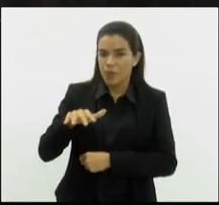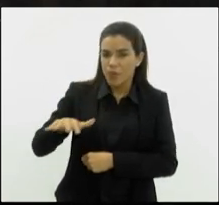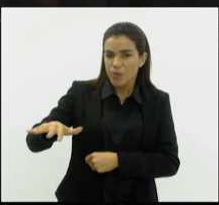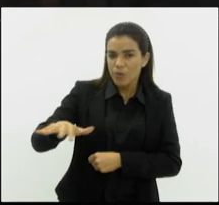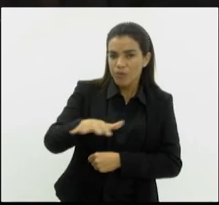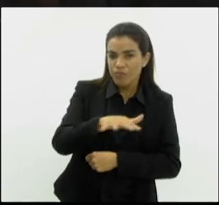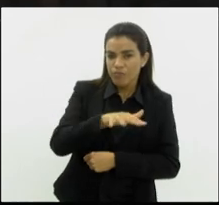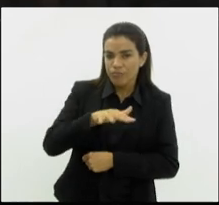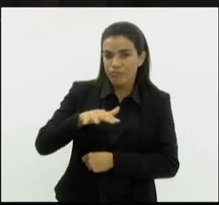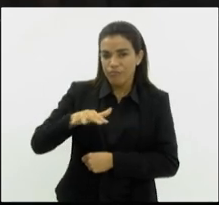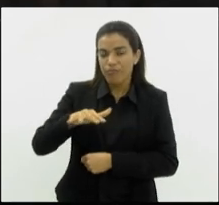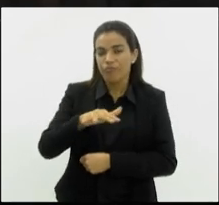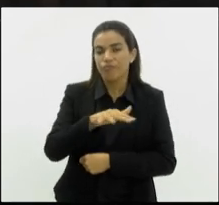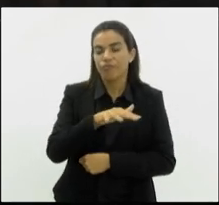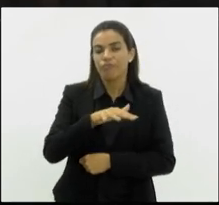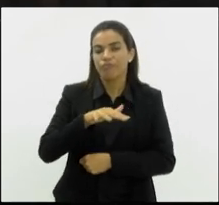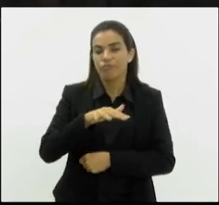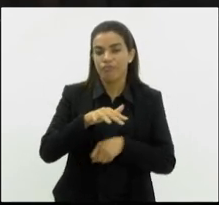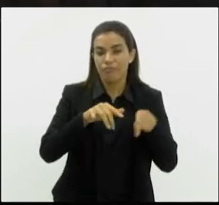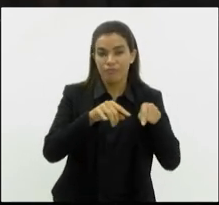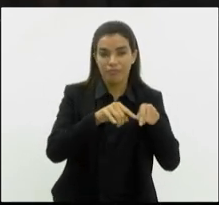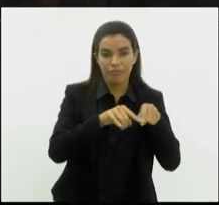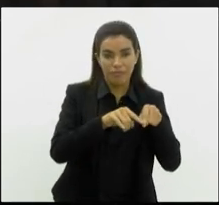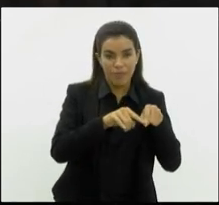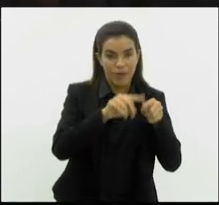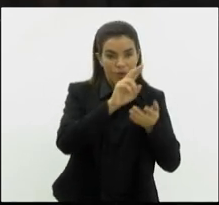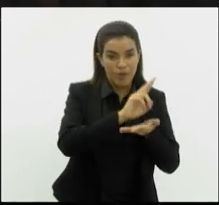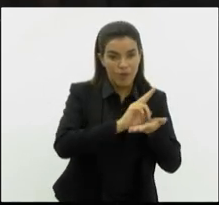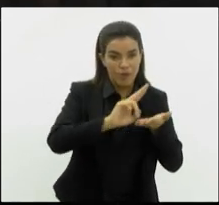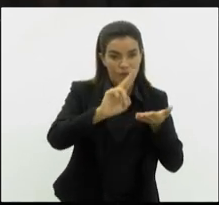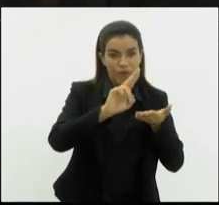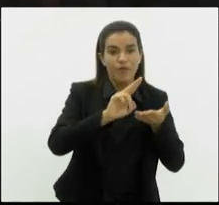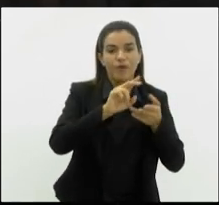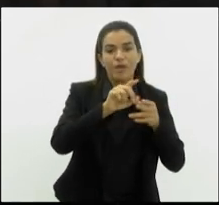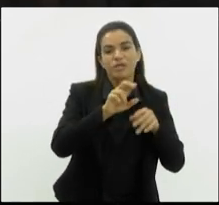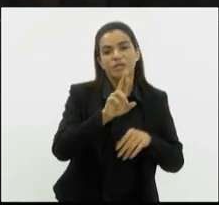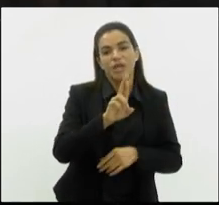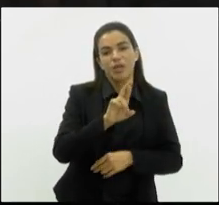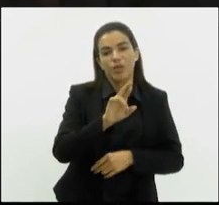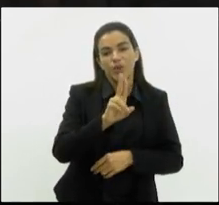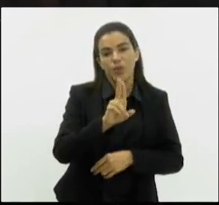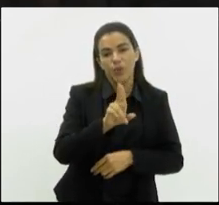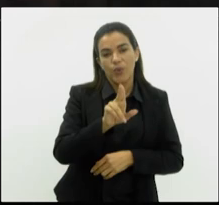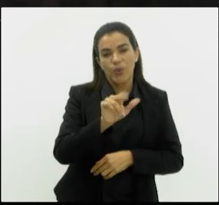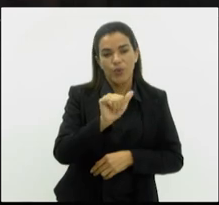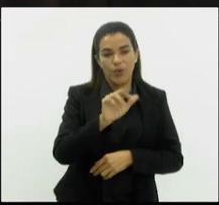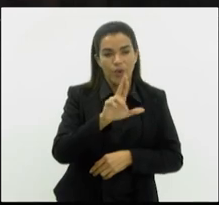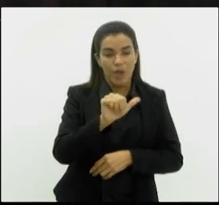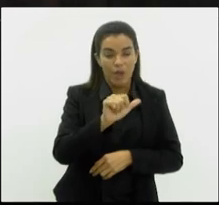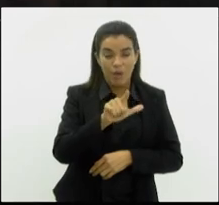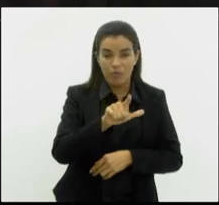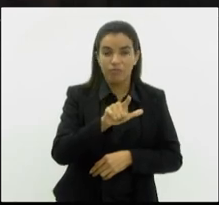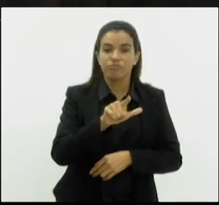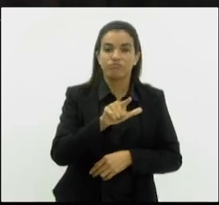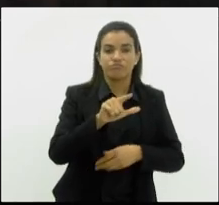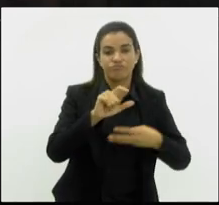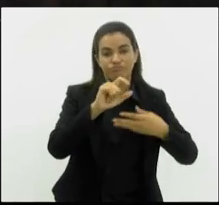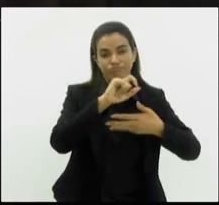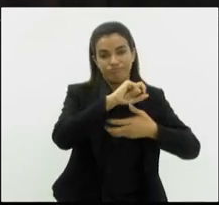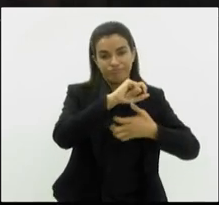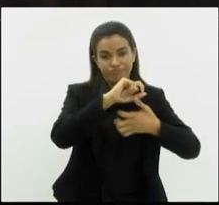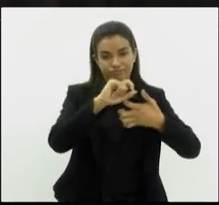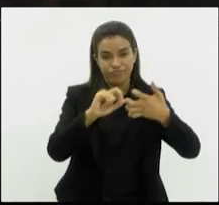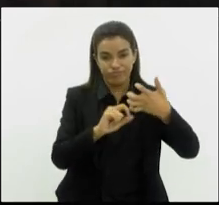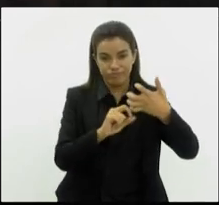urbanizado que vai da Universidade Rural, no município de Seropédica, corta